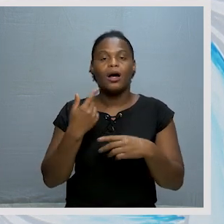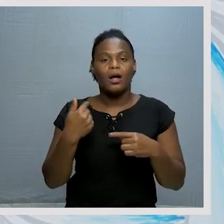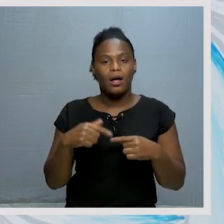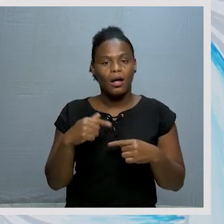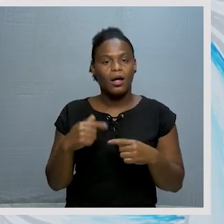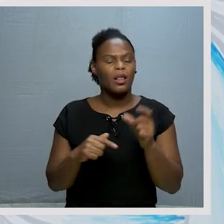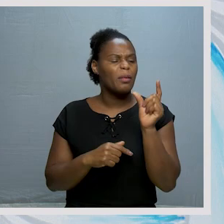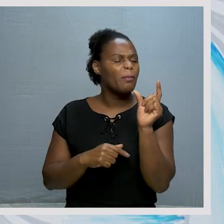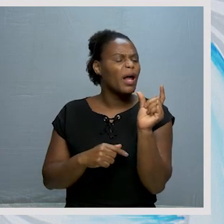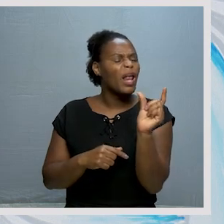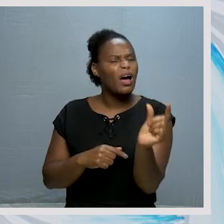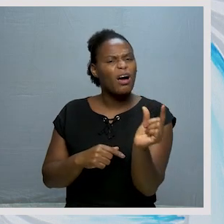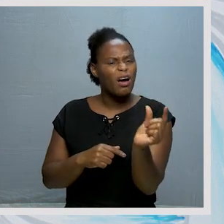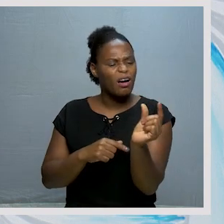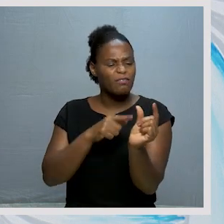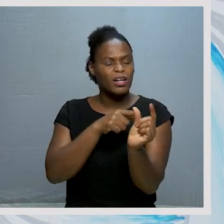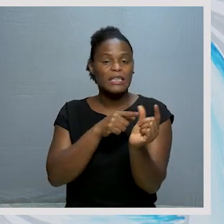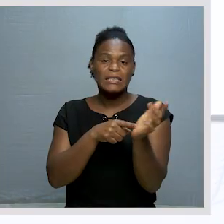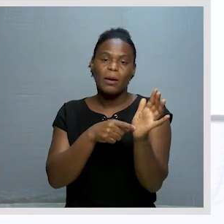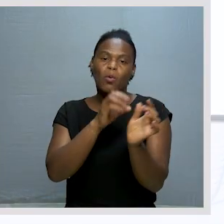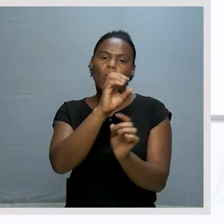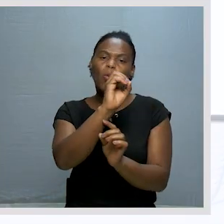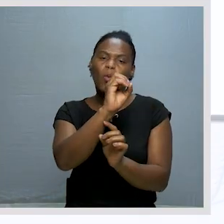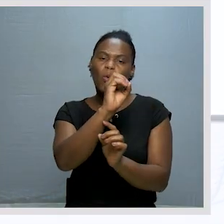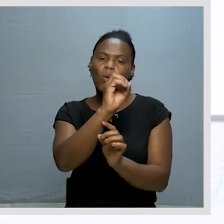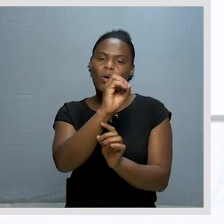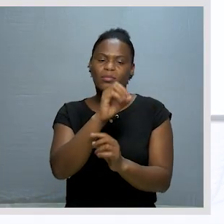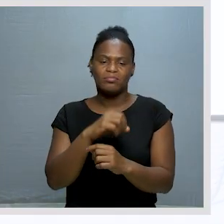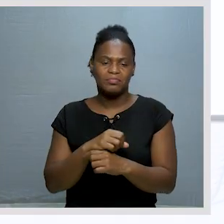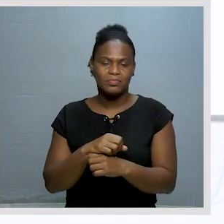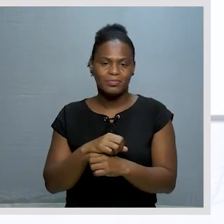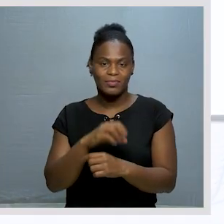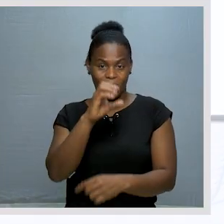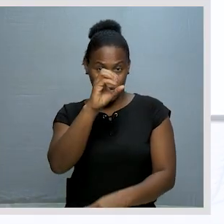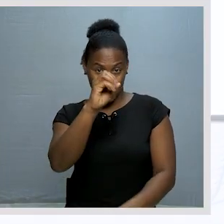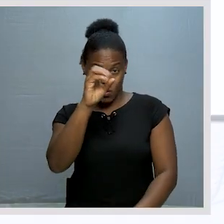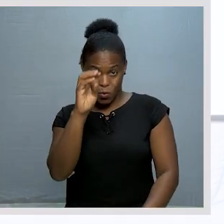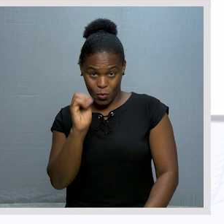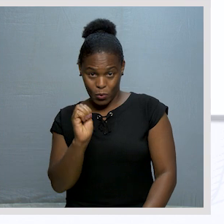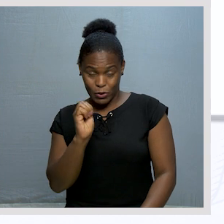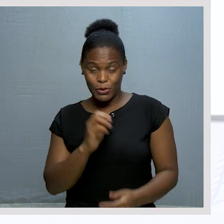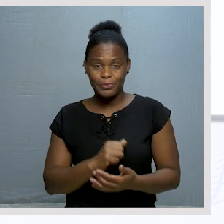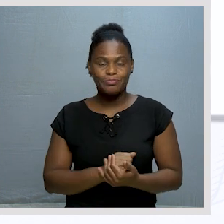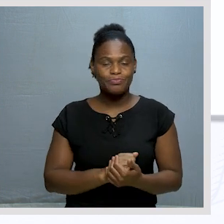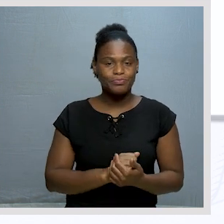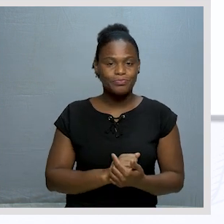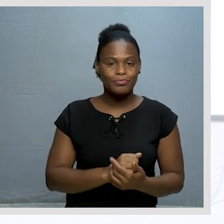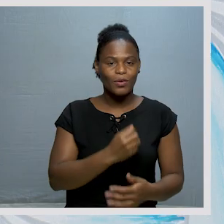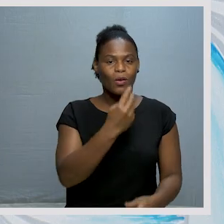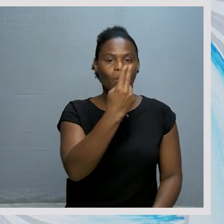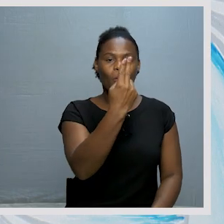aparecem essas palavrinhas, o, os, um e